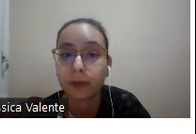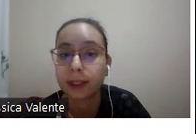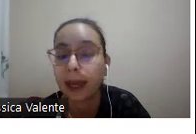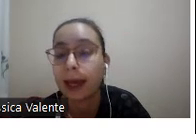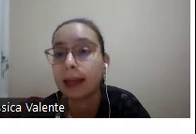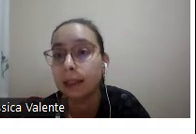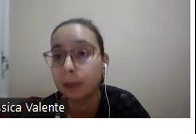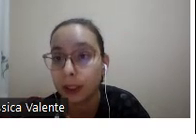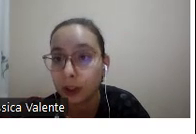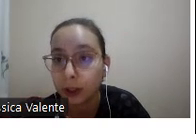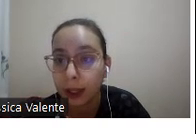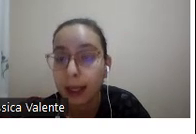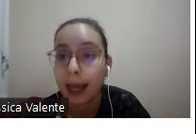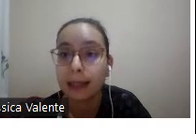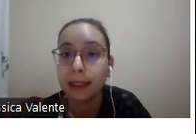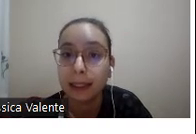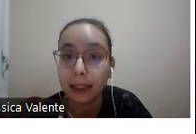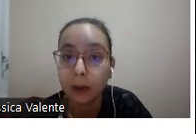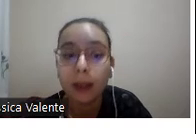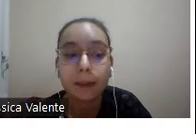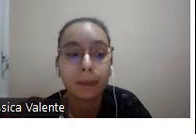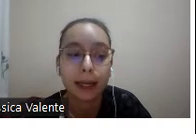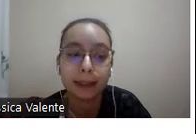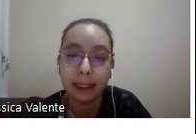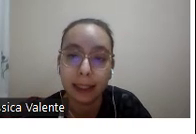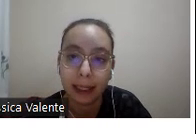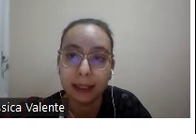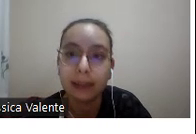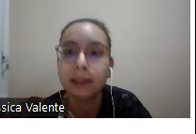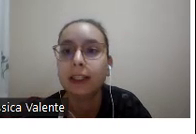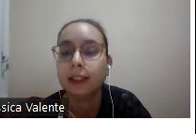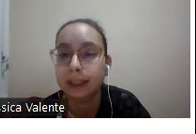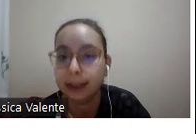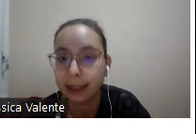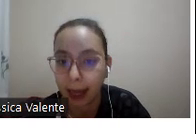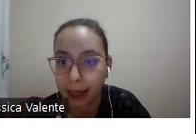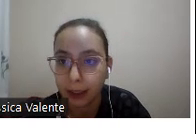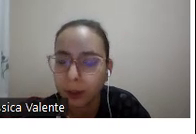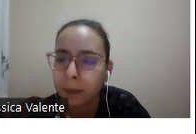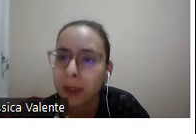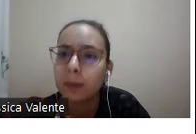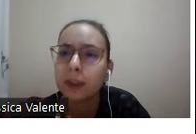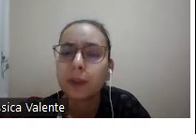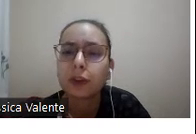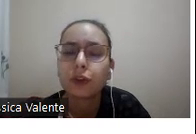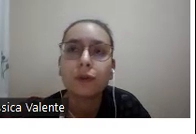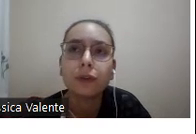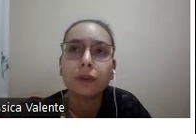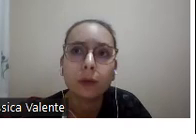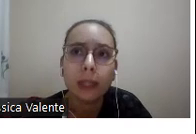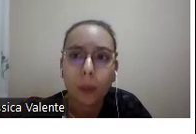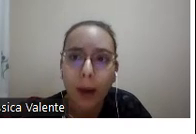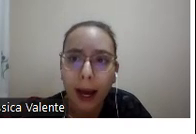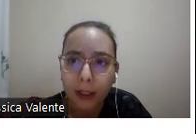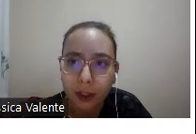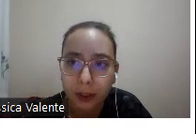vamos conversar é a Libras, que é Língua Brasileira de Sinais. Muitas pessoas confundem